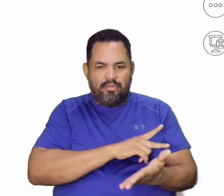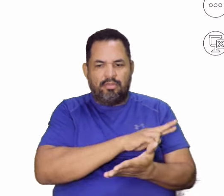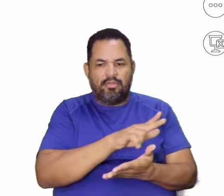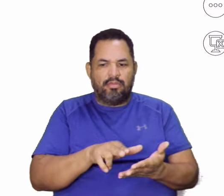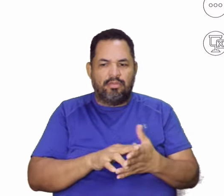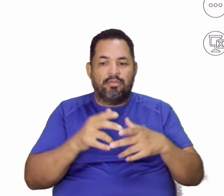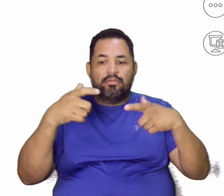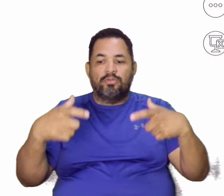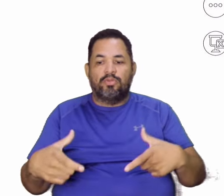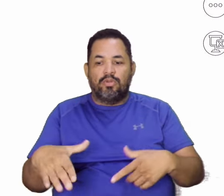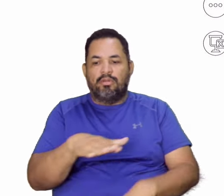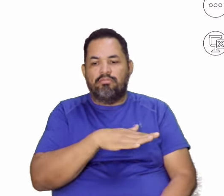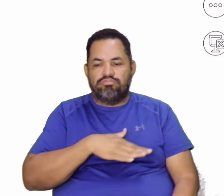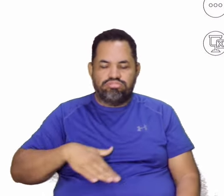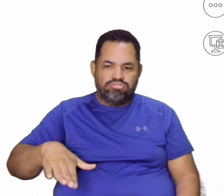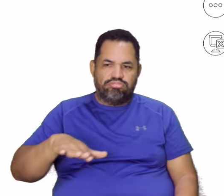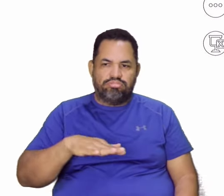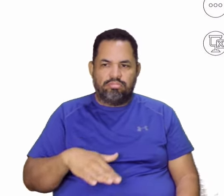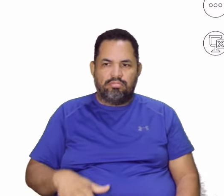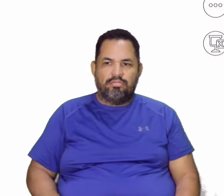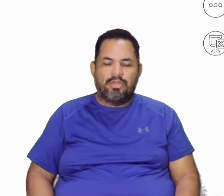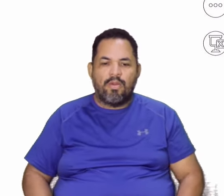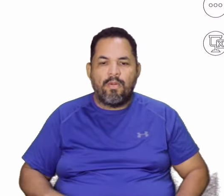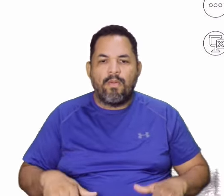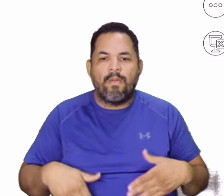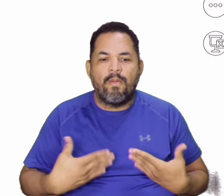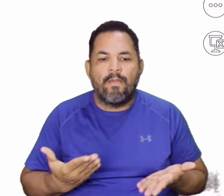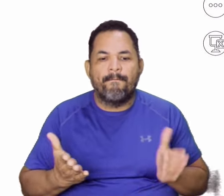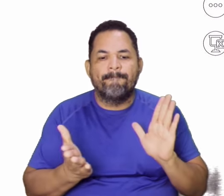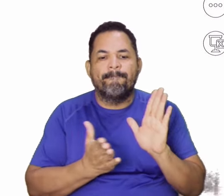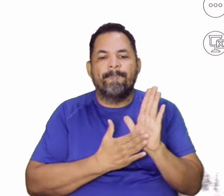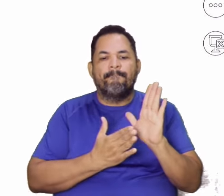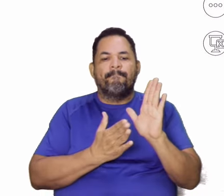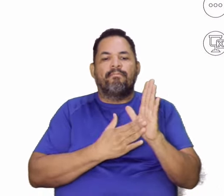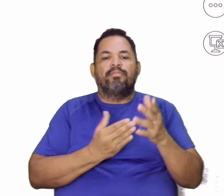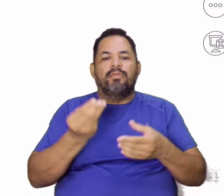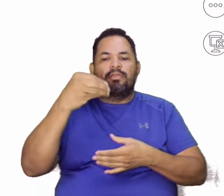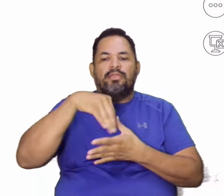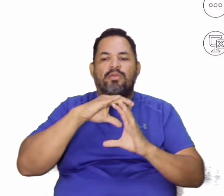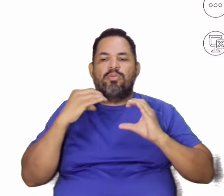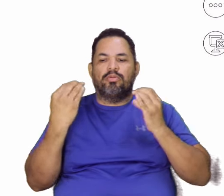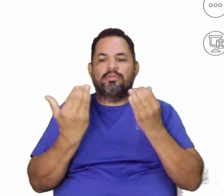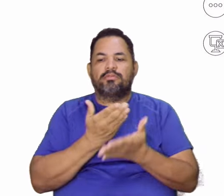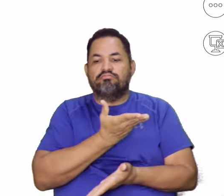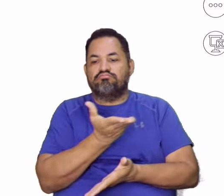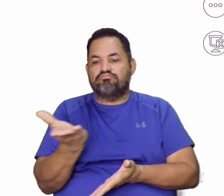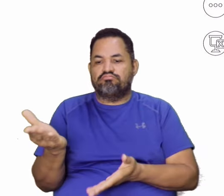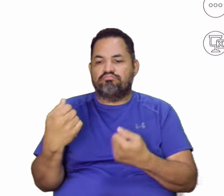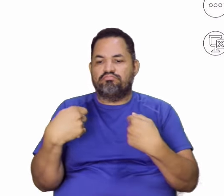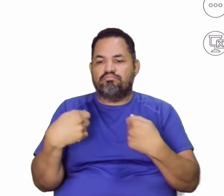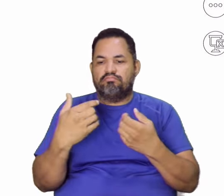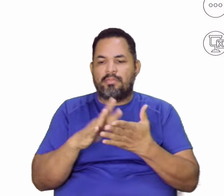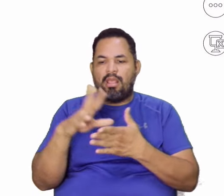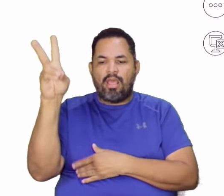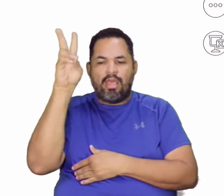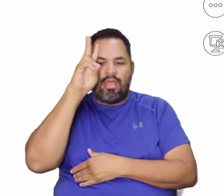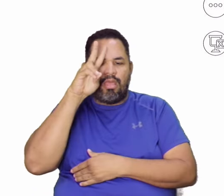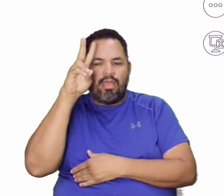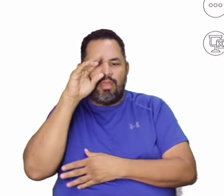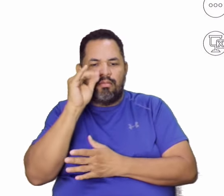certo então quando vocês forem propor atividades aí na comunidade de vocês vocês devem lembrar